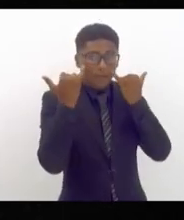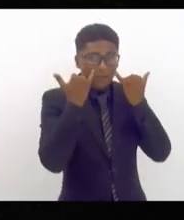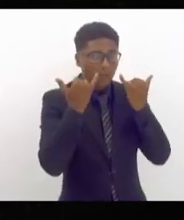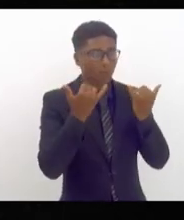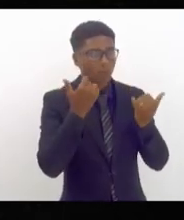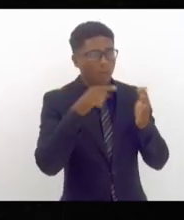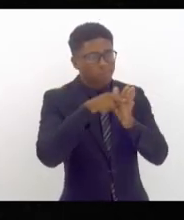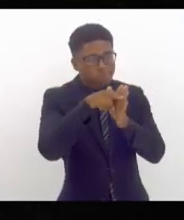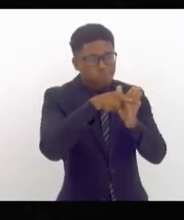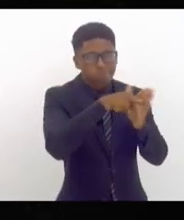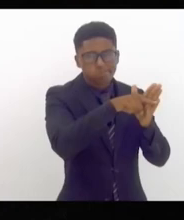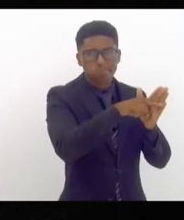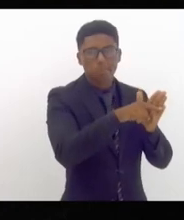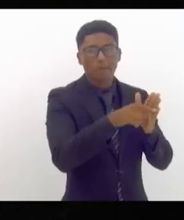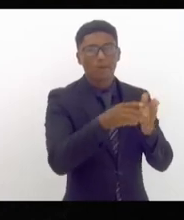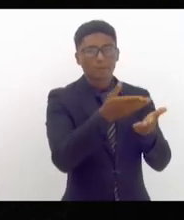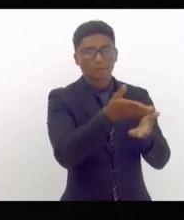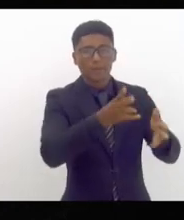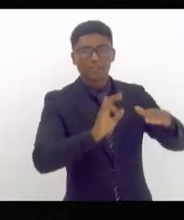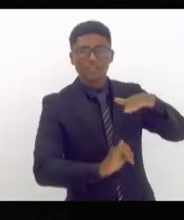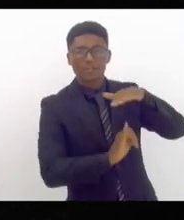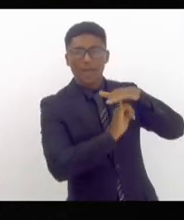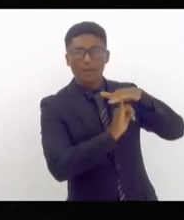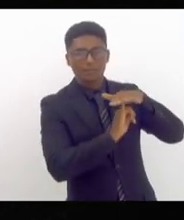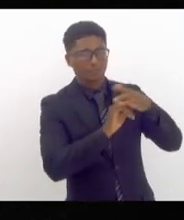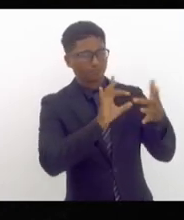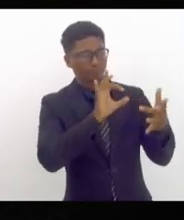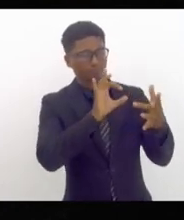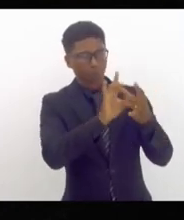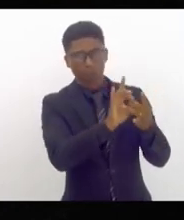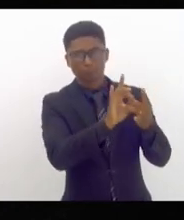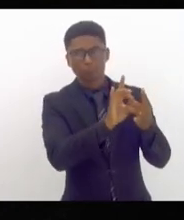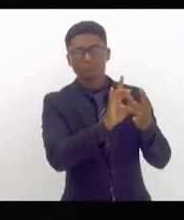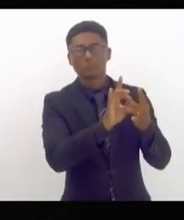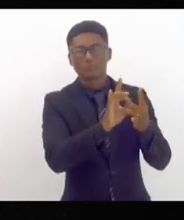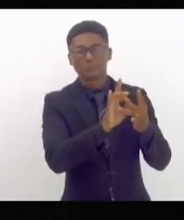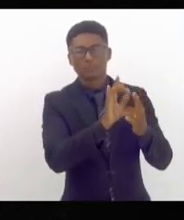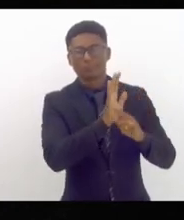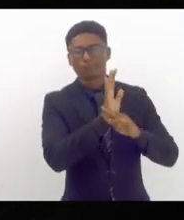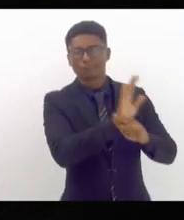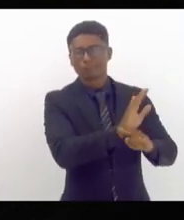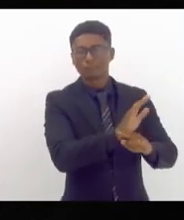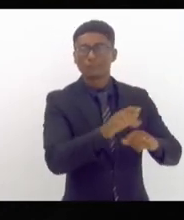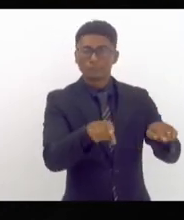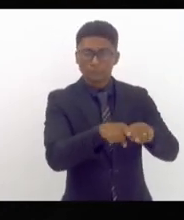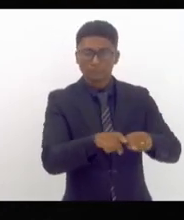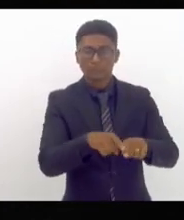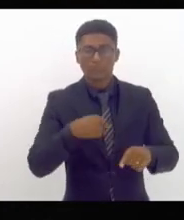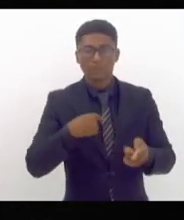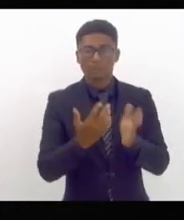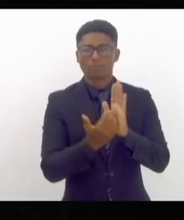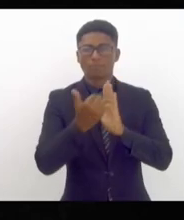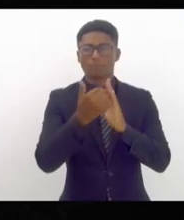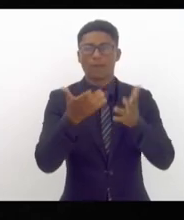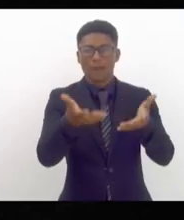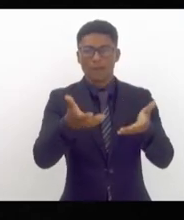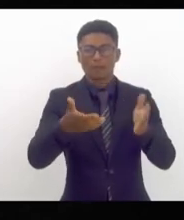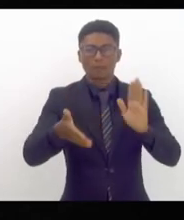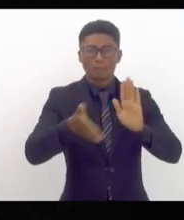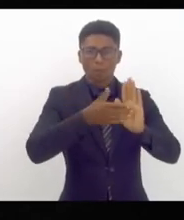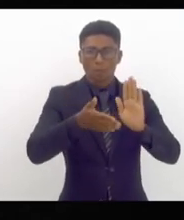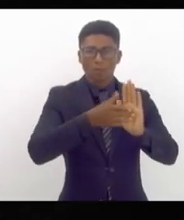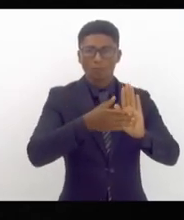as entidades e figuras que atuam nessa discussão. Eu também quero me debruçar em propor e